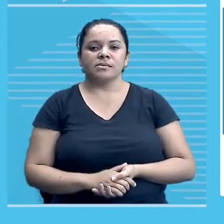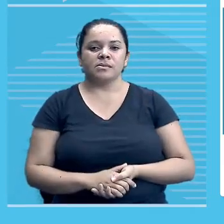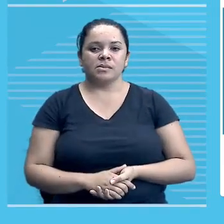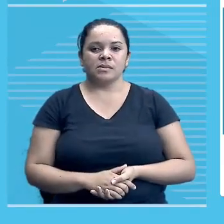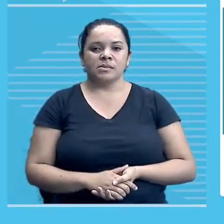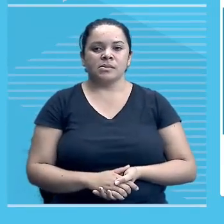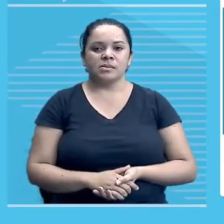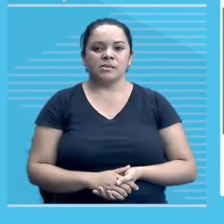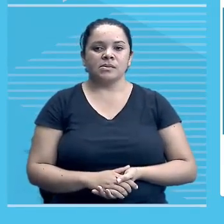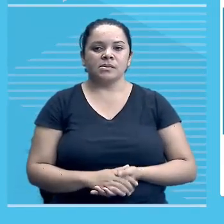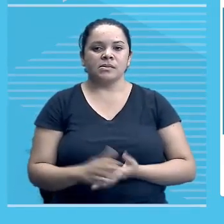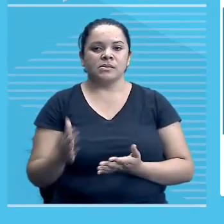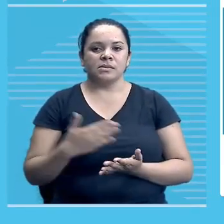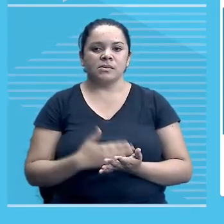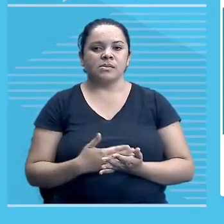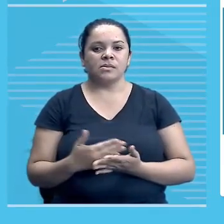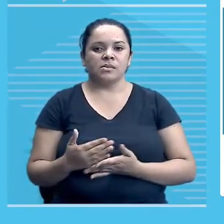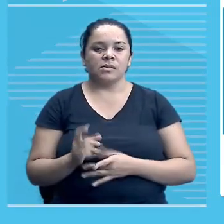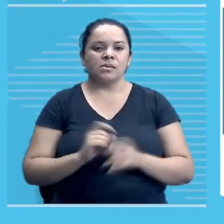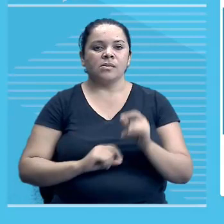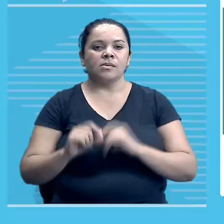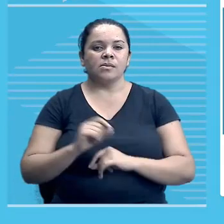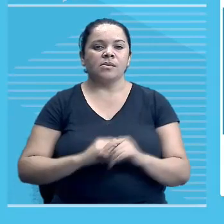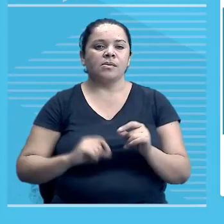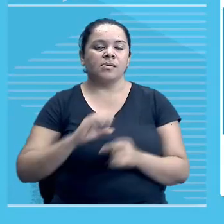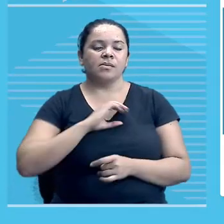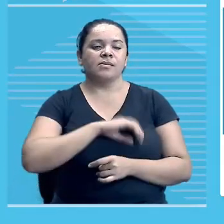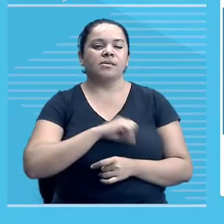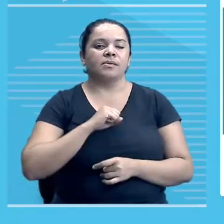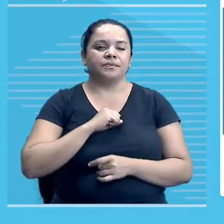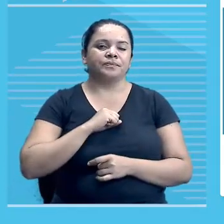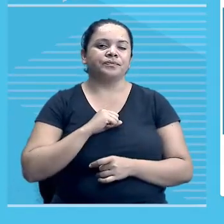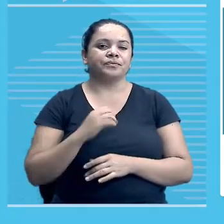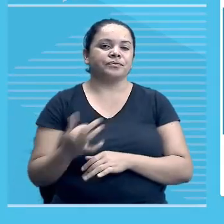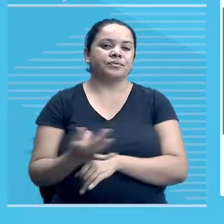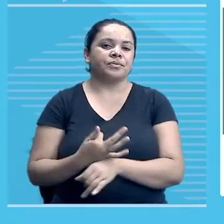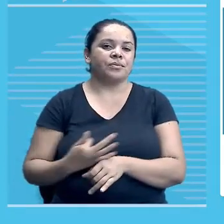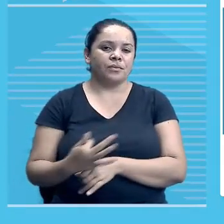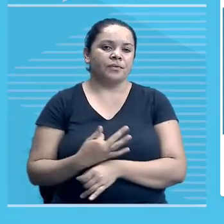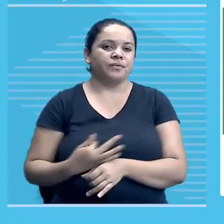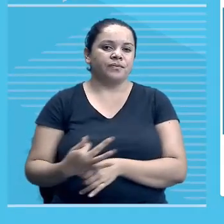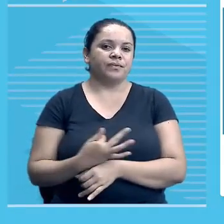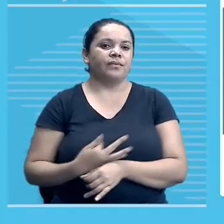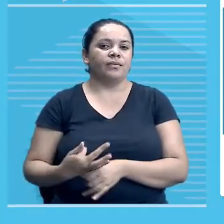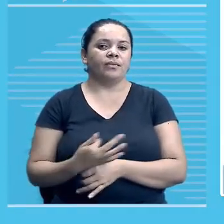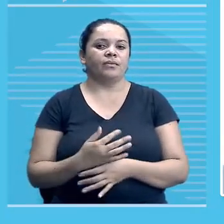cheirinho, com gostinho de férias.